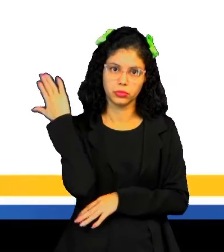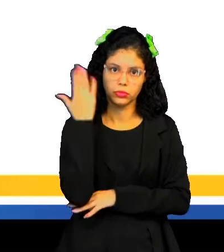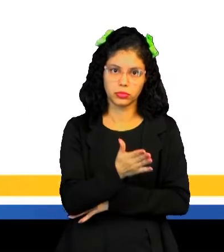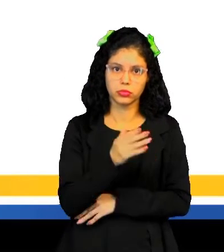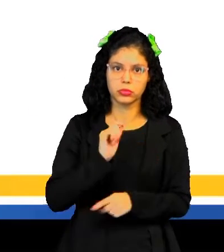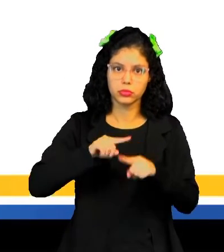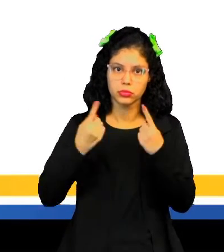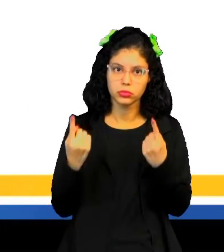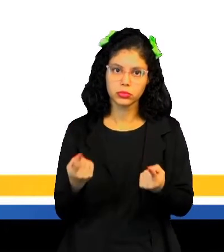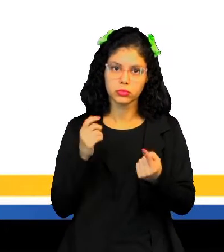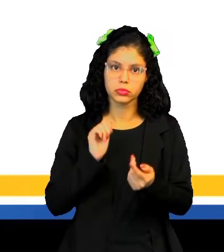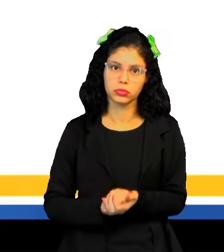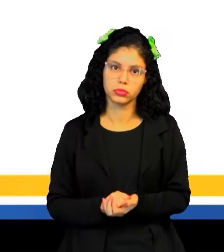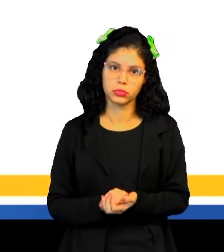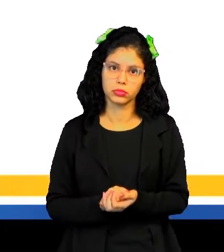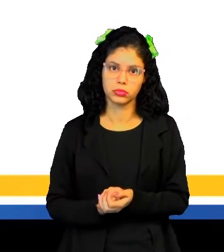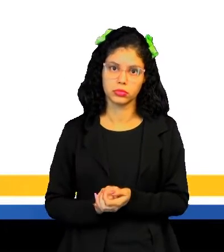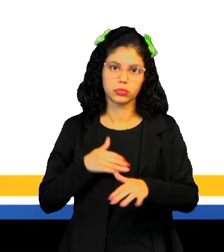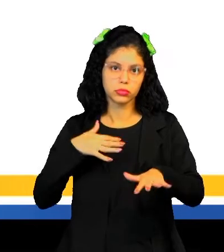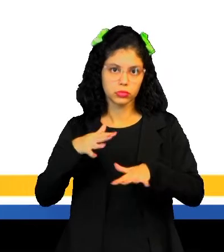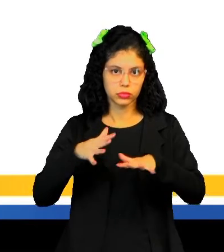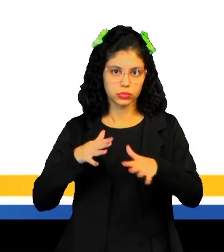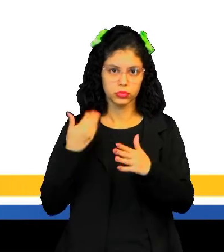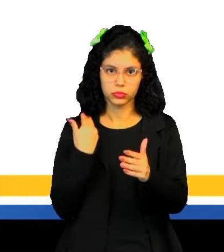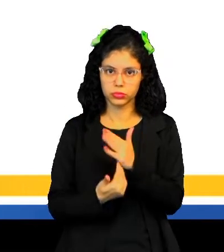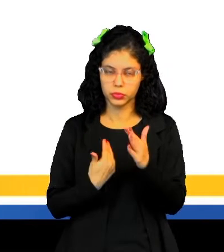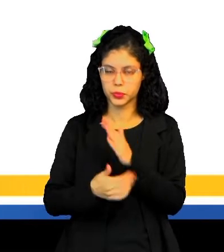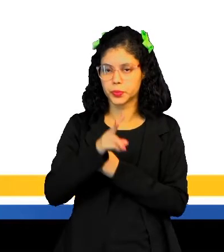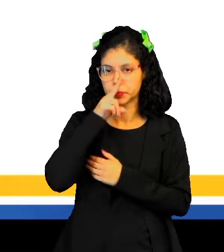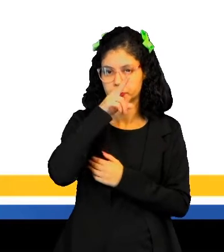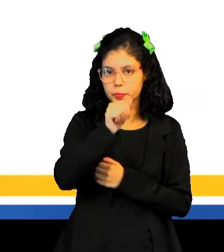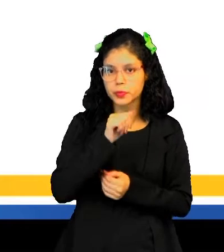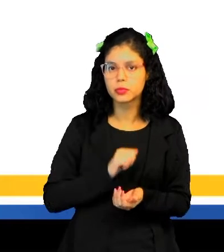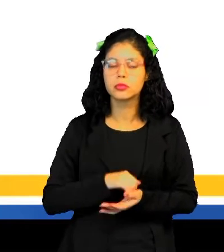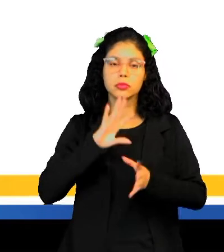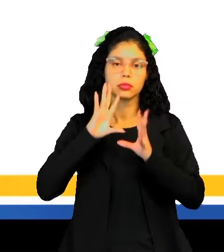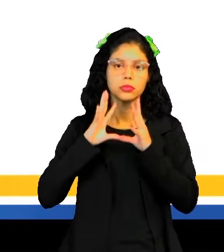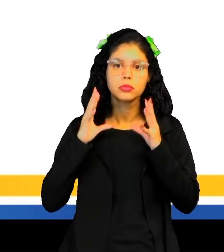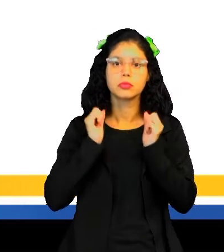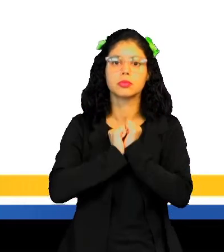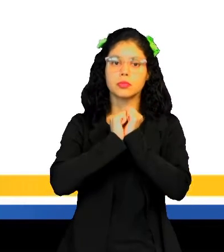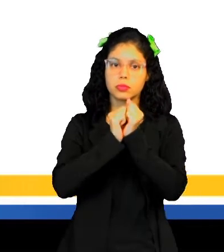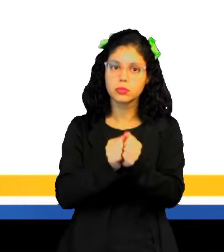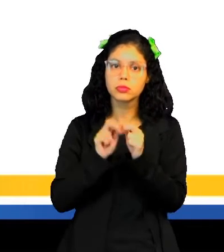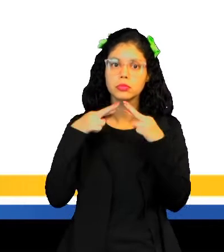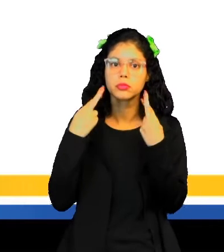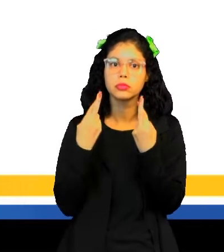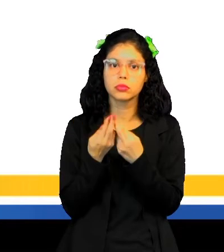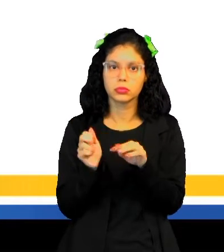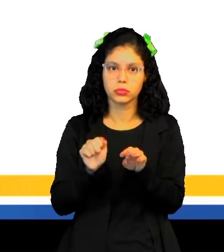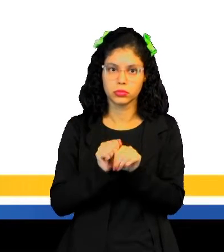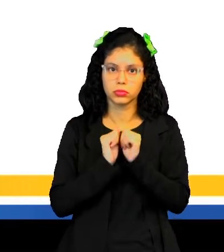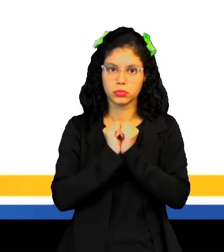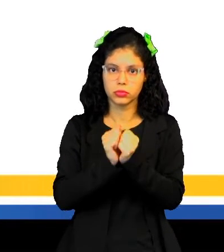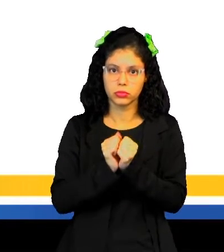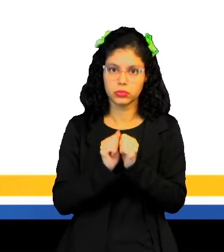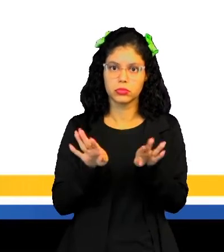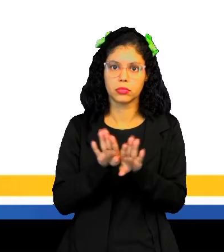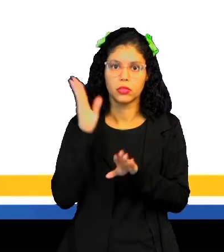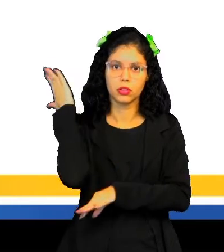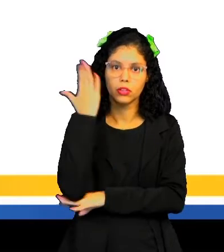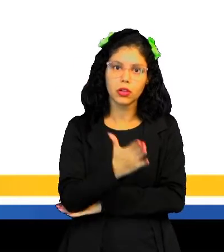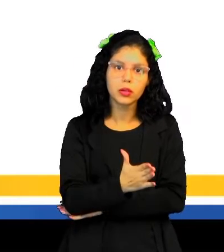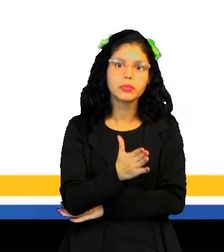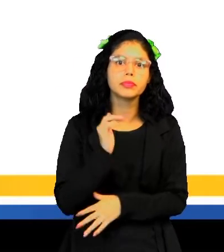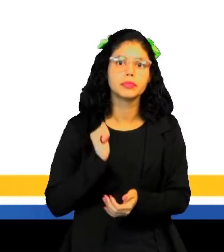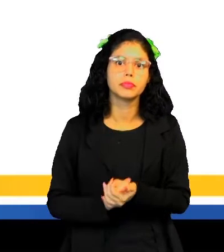indireta, porém, esse movimento não perde a força. E a união dessas oposições durante as diretas